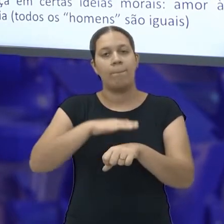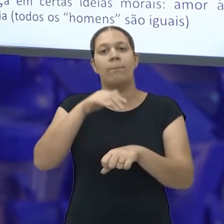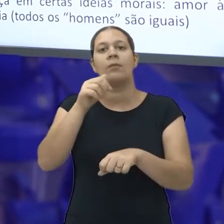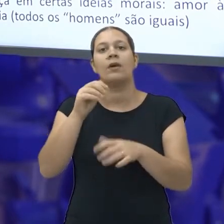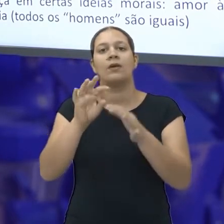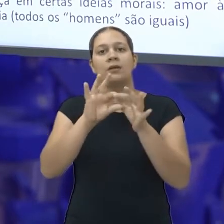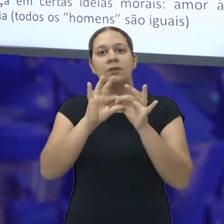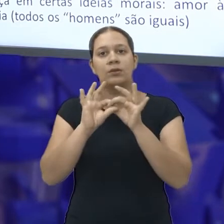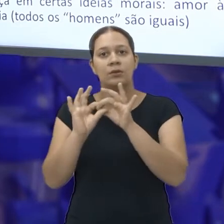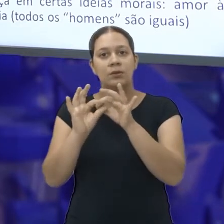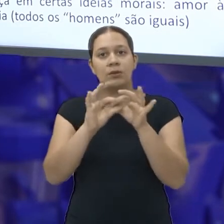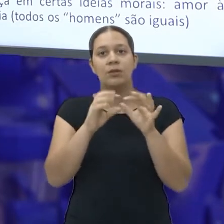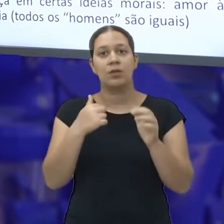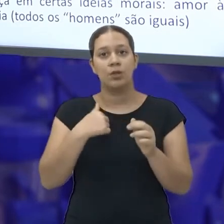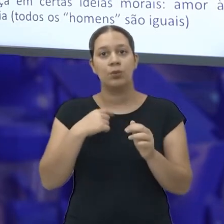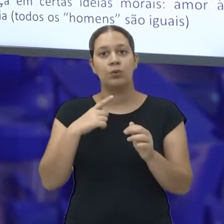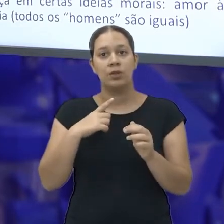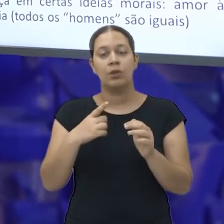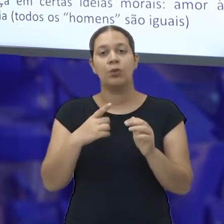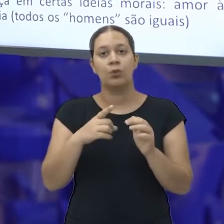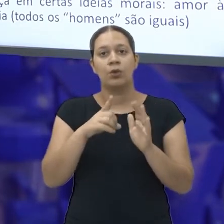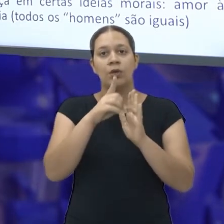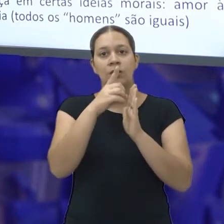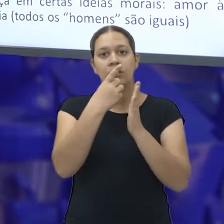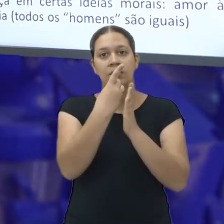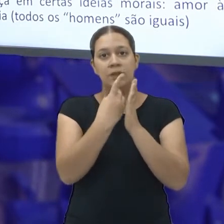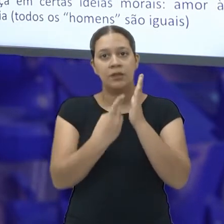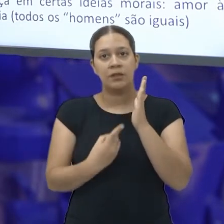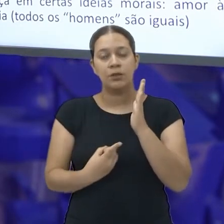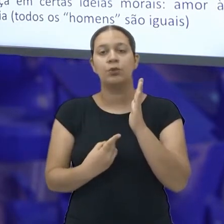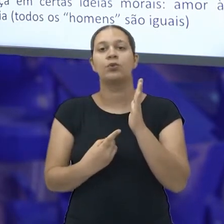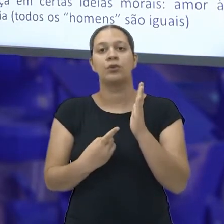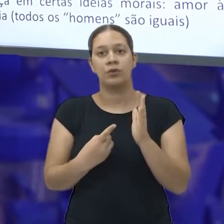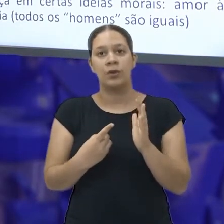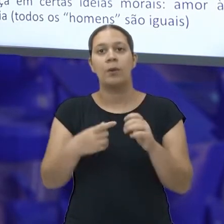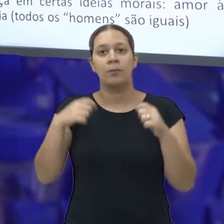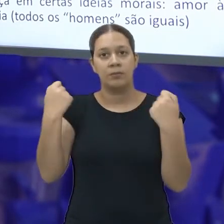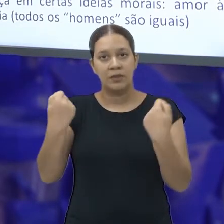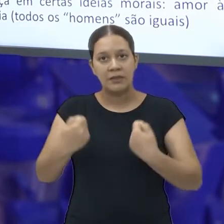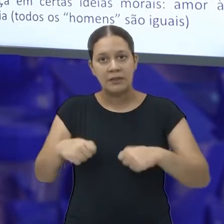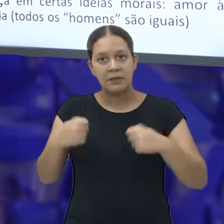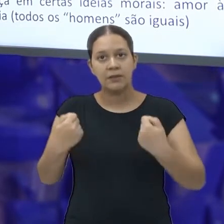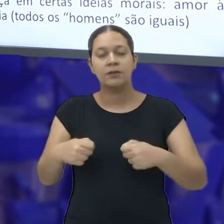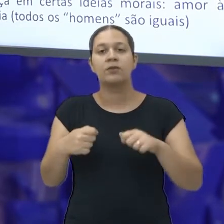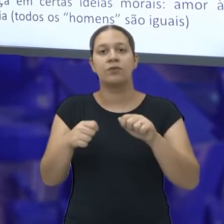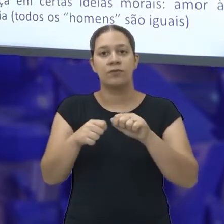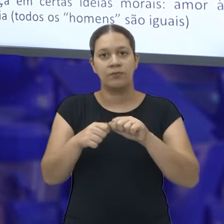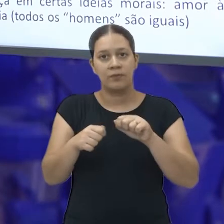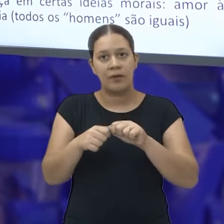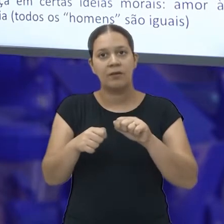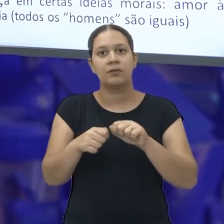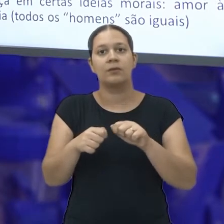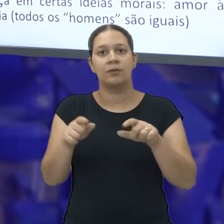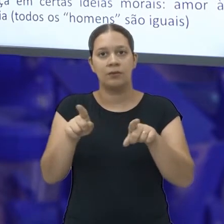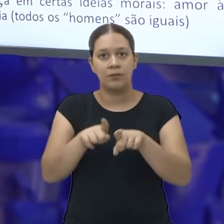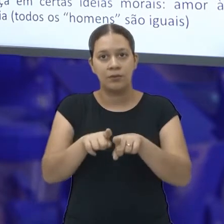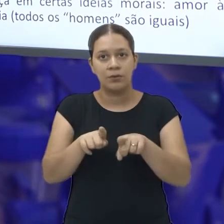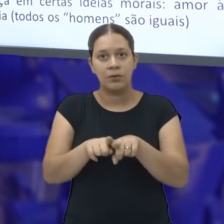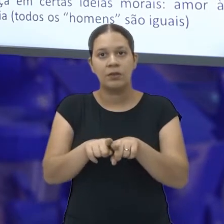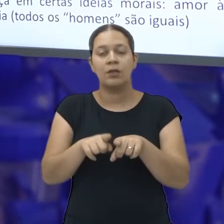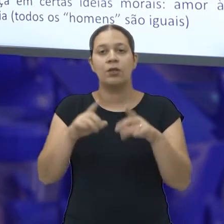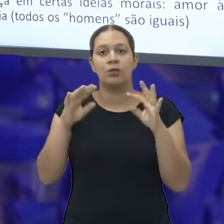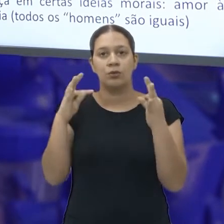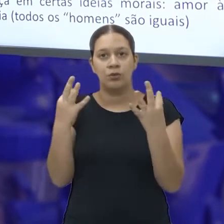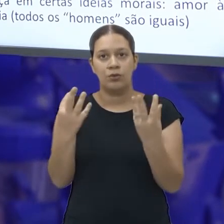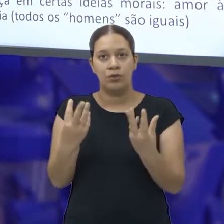harmoniosa. Se eu tenho direitos, alguém tem deveres. Se alguém tem direitos, eu tenho deveres. Se